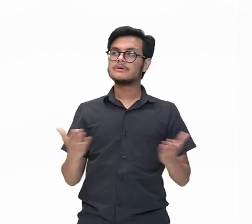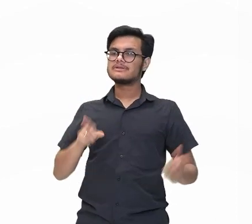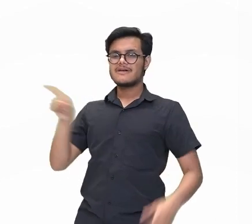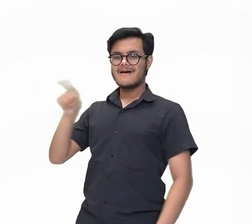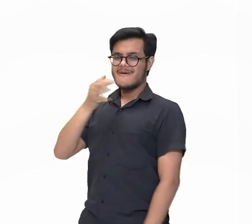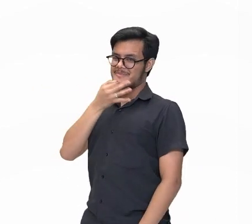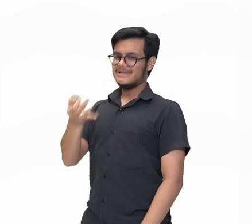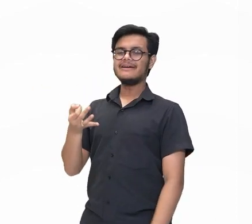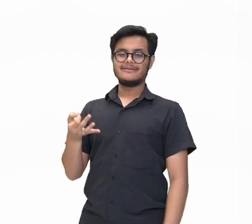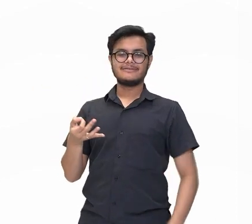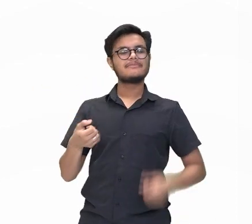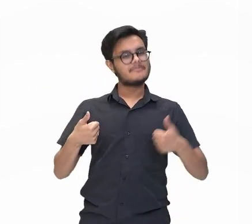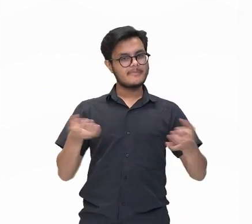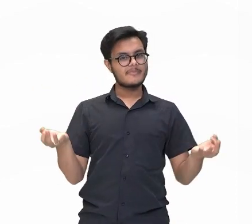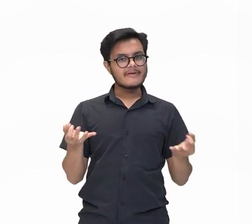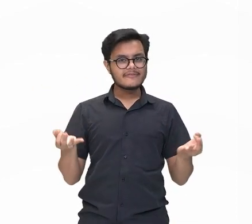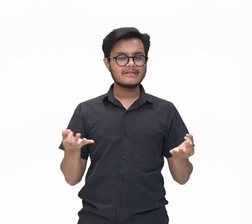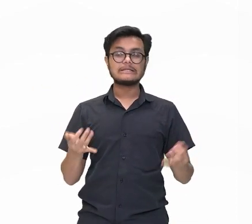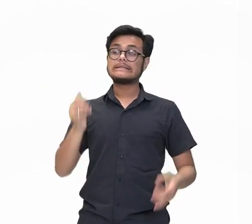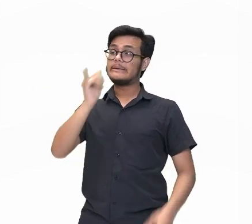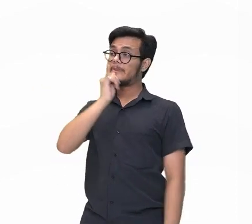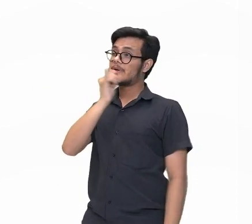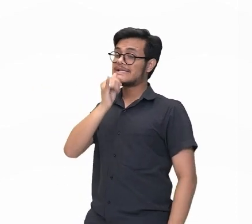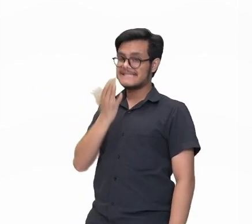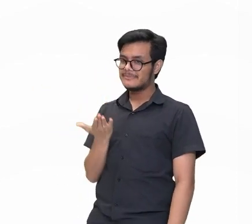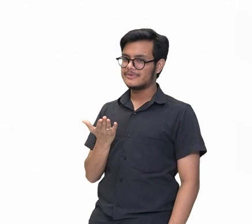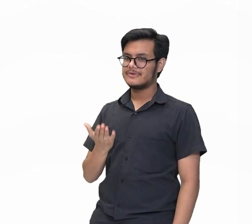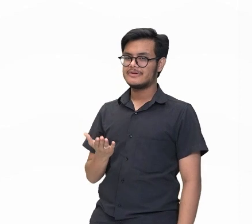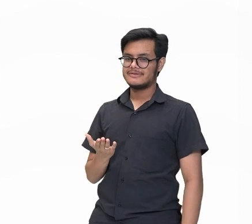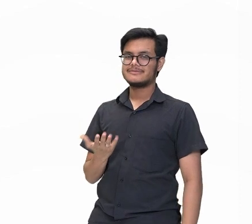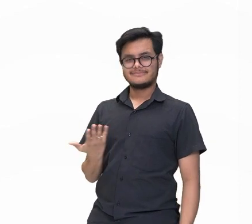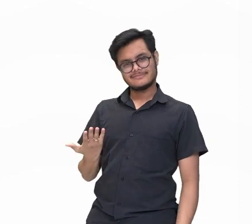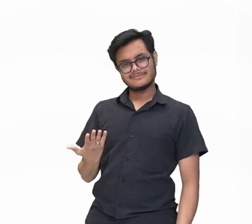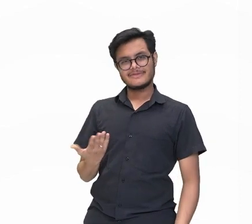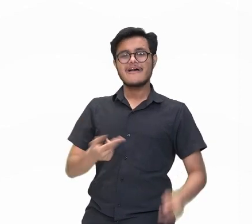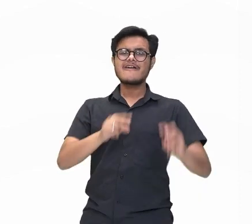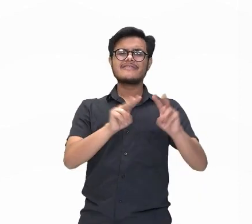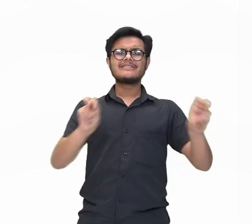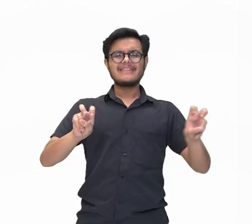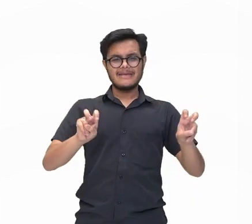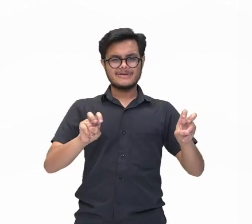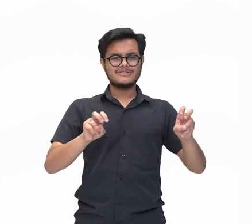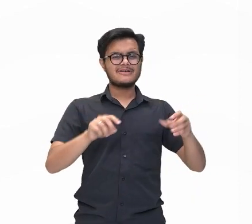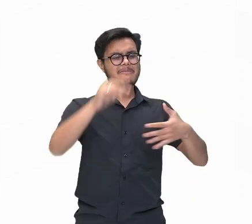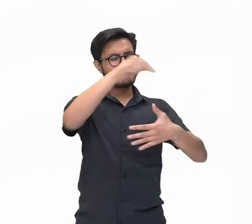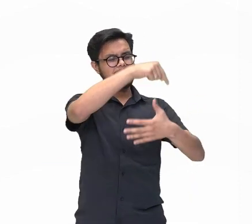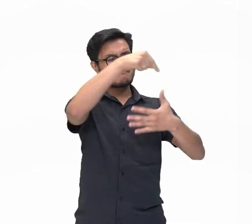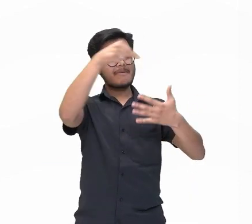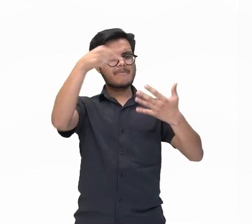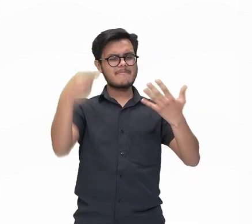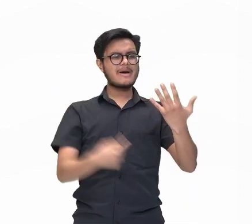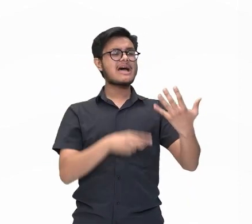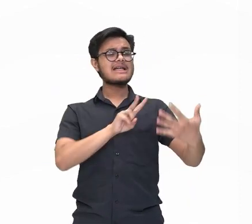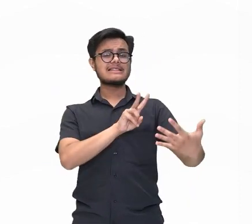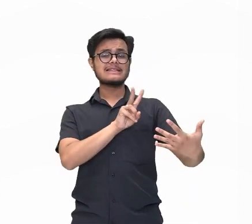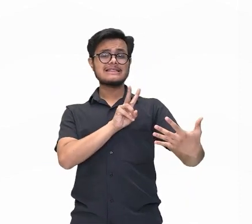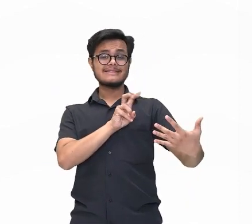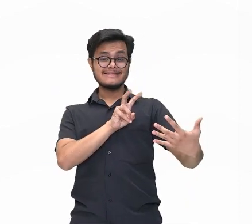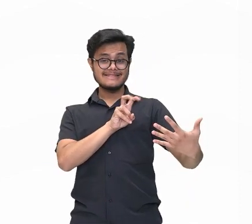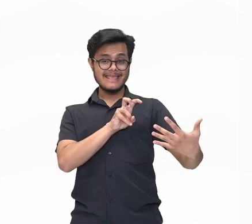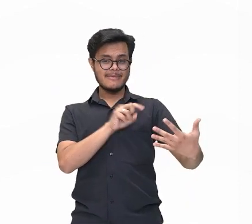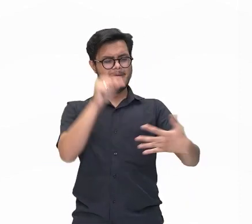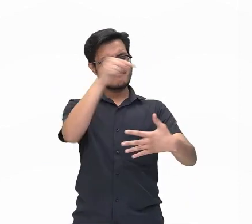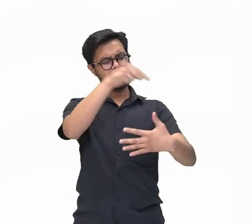uma opinião e eu estou exemplificando, né, trazendo enumerações de exemplos para confirmar esse